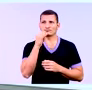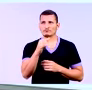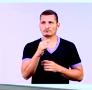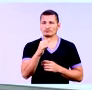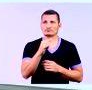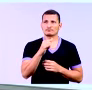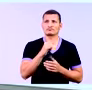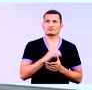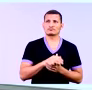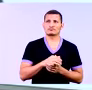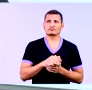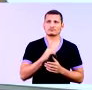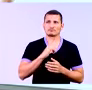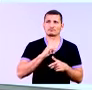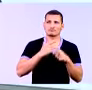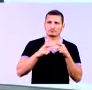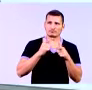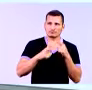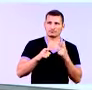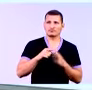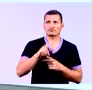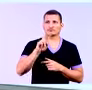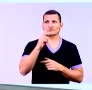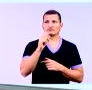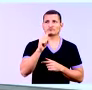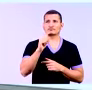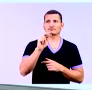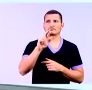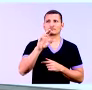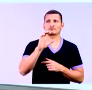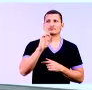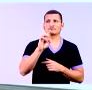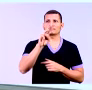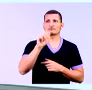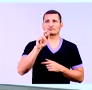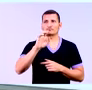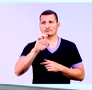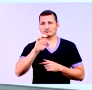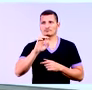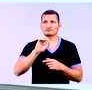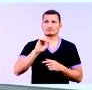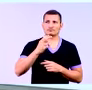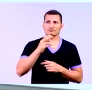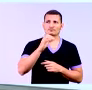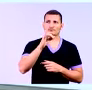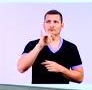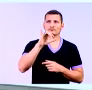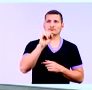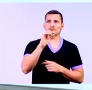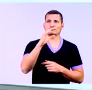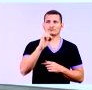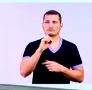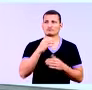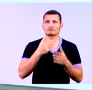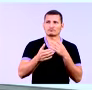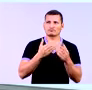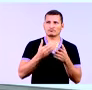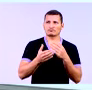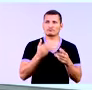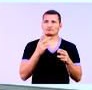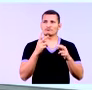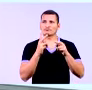energia, se nós tivermos um problema de hardware, problema num disco, enfim, se nós tivermos alguma interrupção momentânea